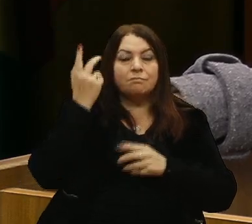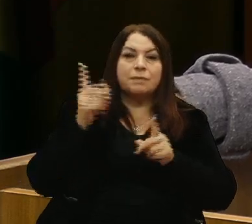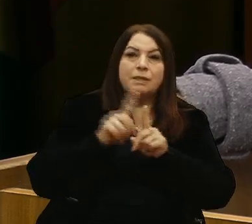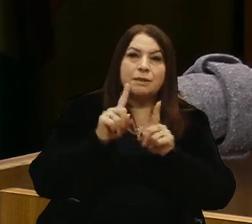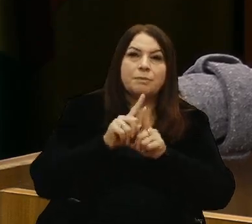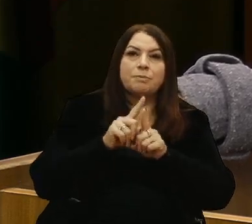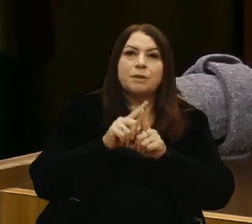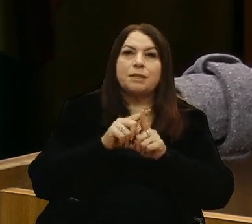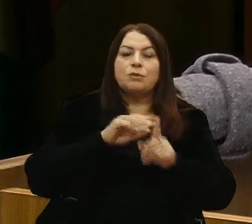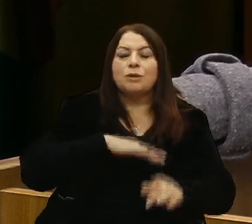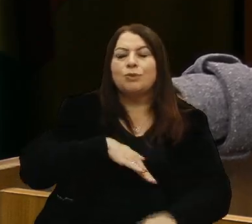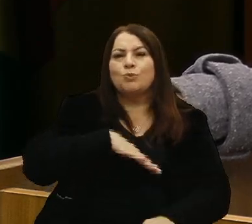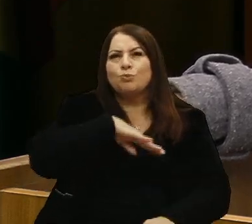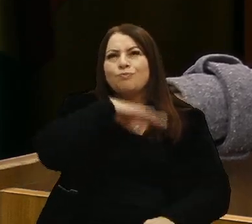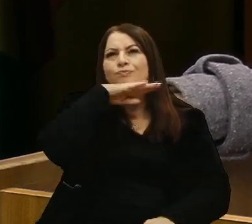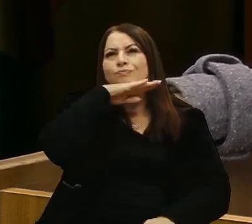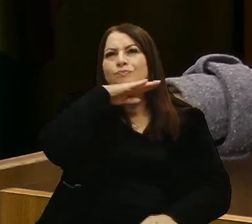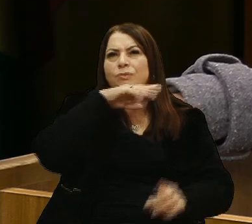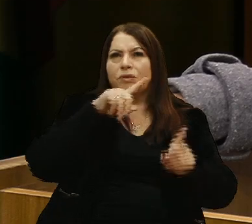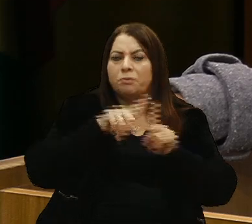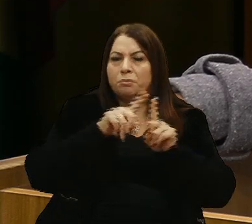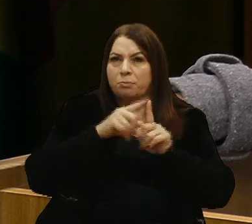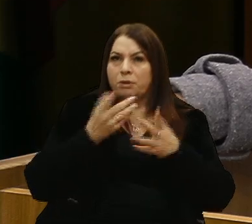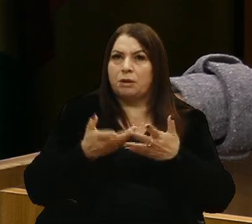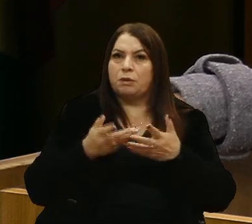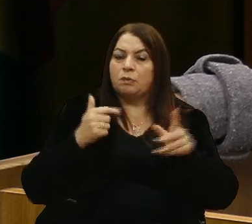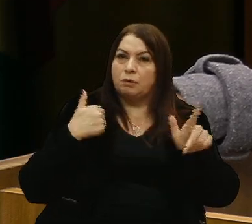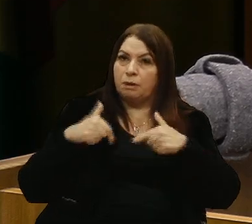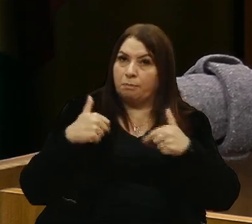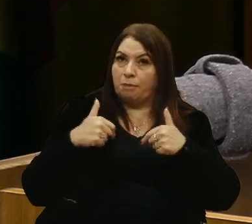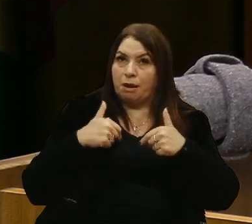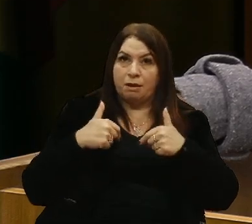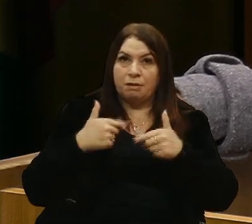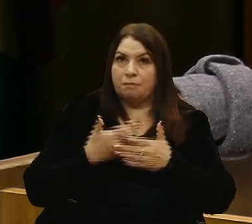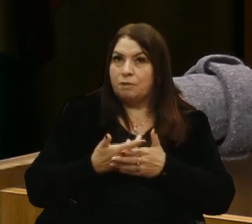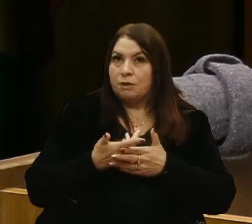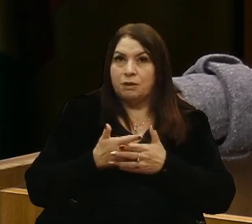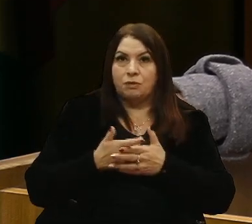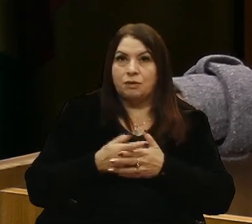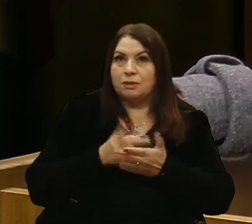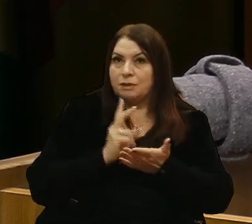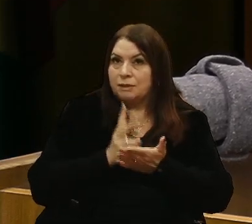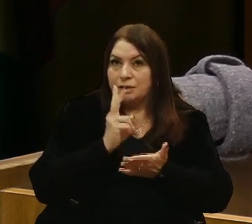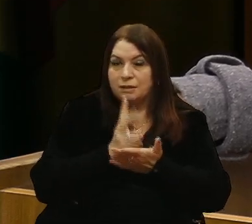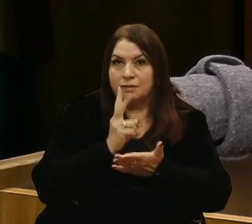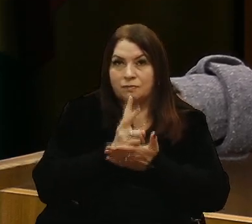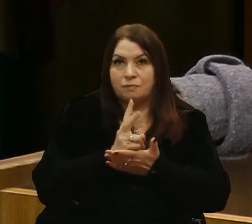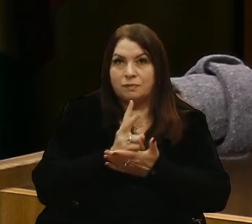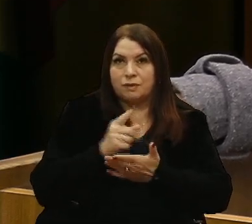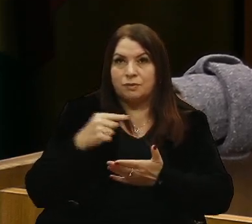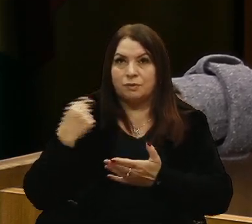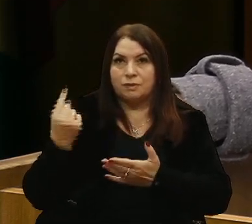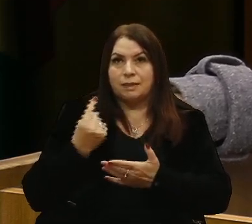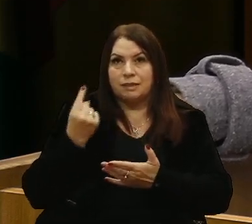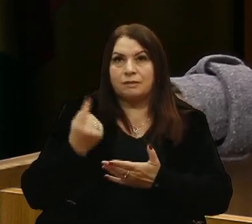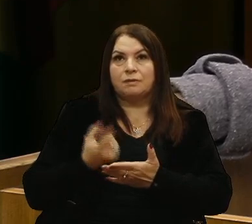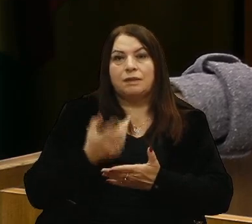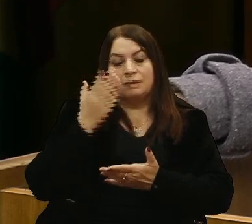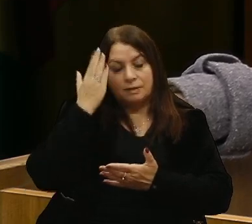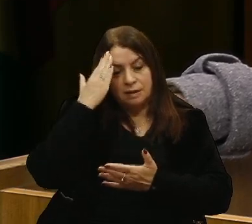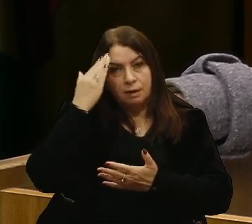a exaustão, para quem vive um trabalho intermitente, contínuo e solitário,